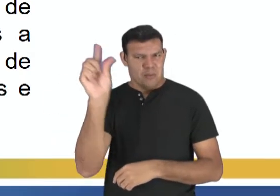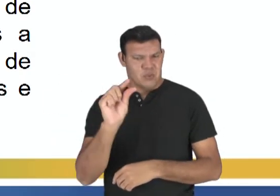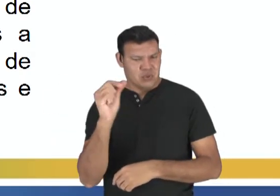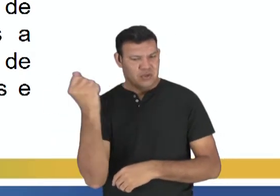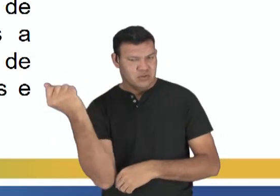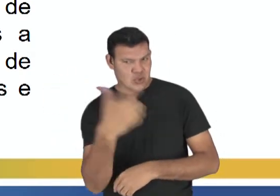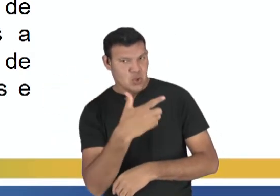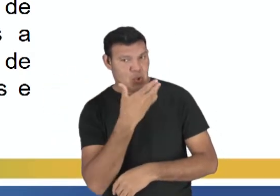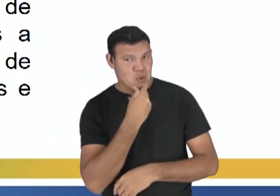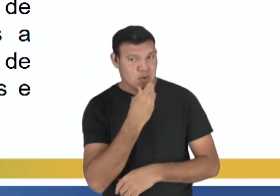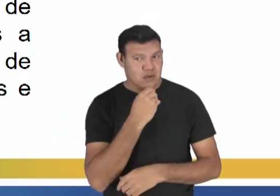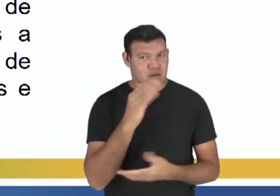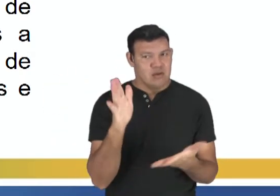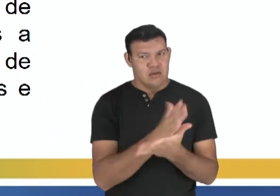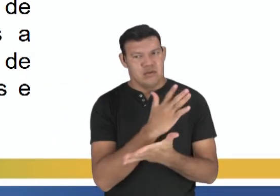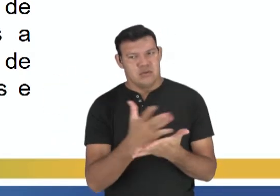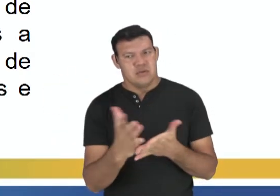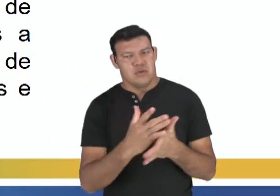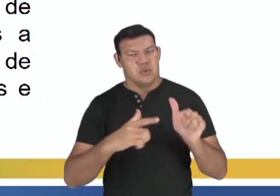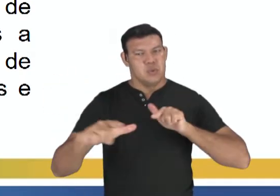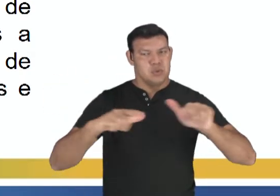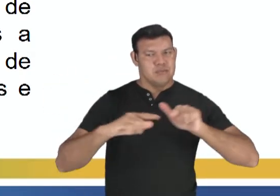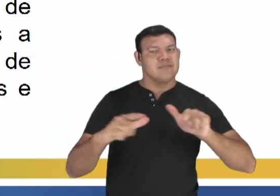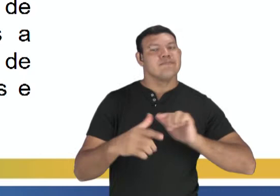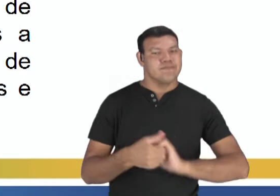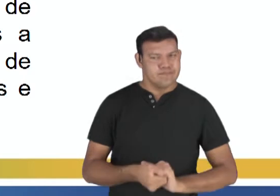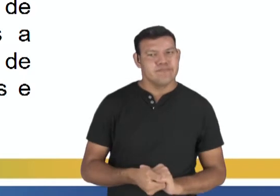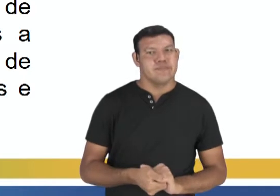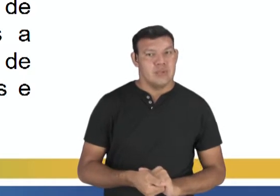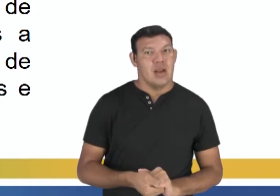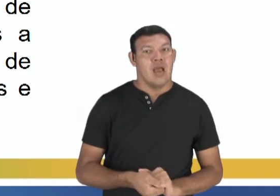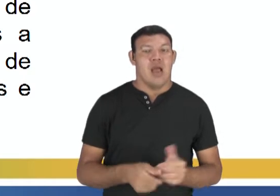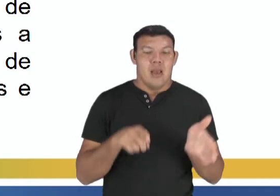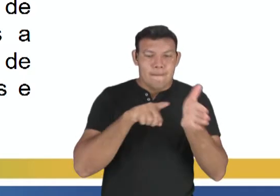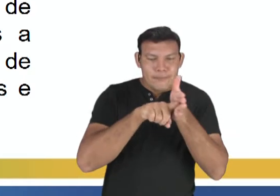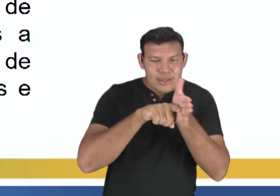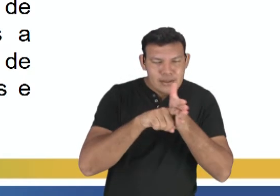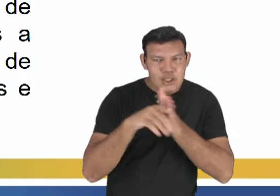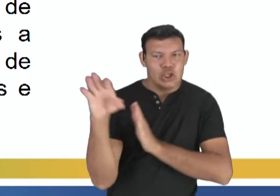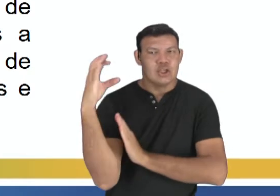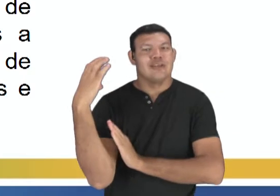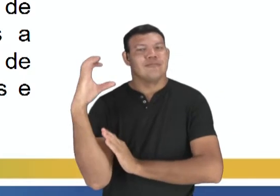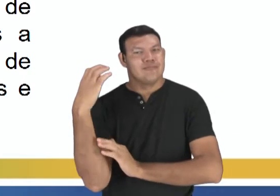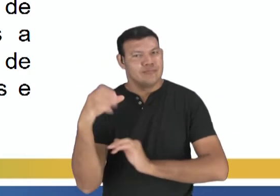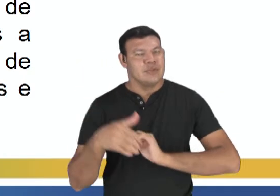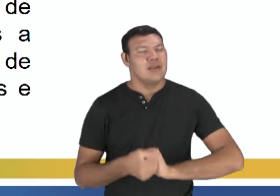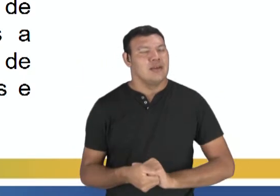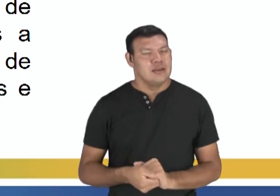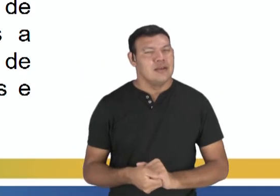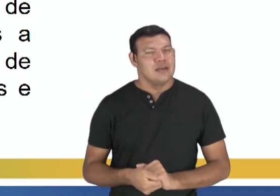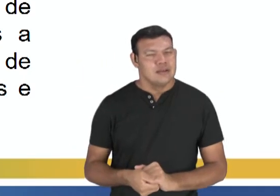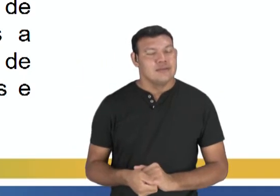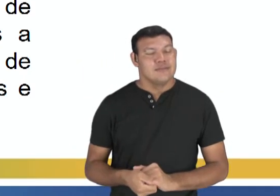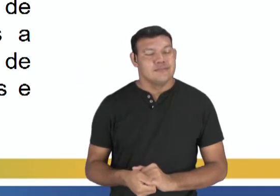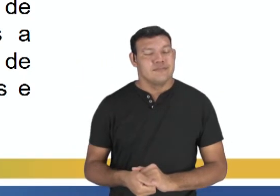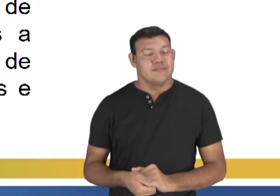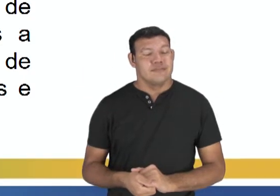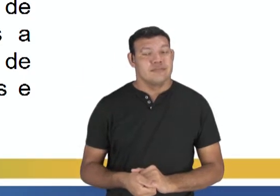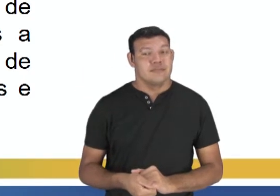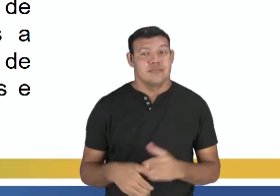que homens em algumas atividades ganhou um ar científico e tornou-se quase